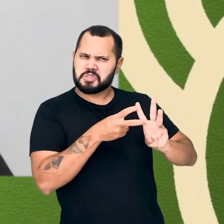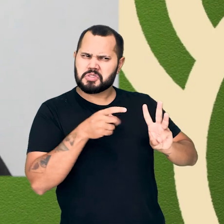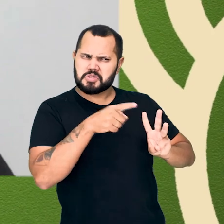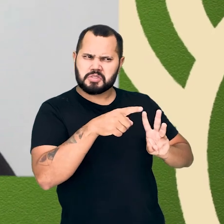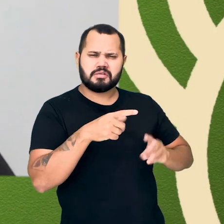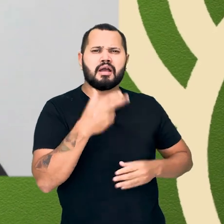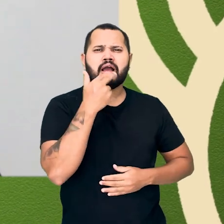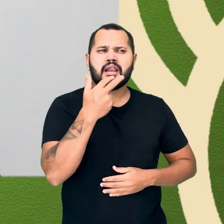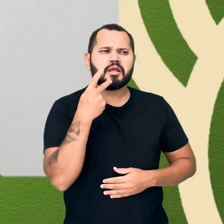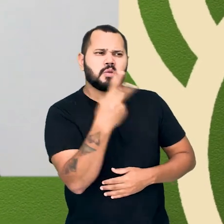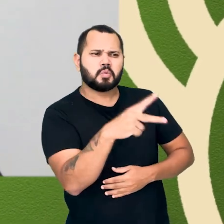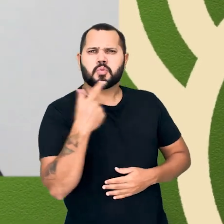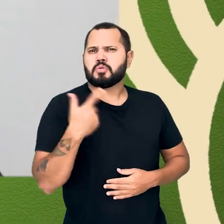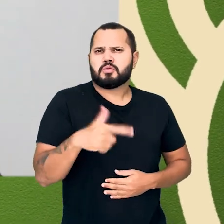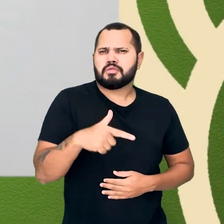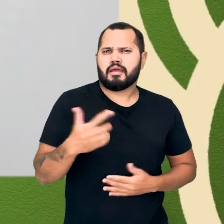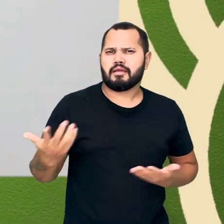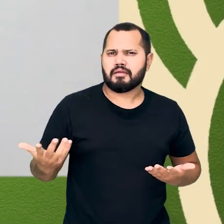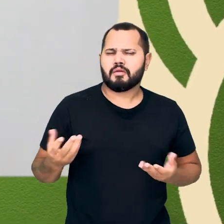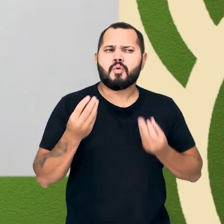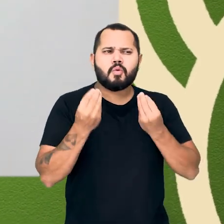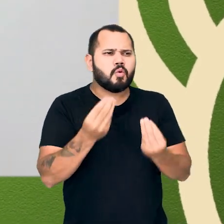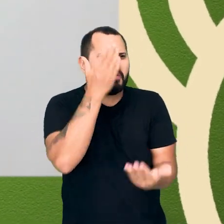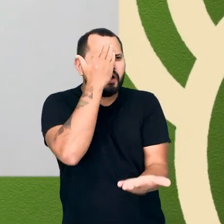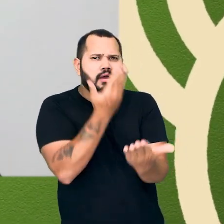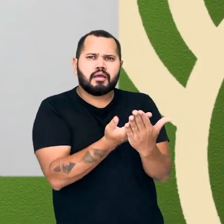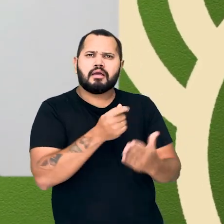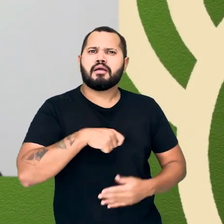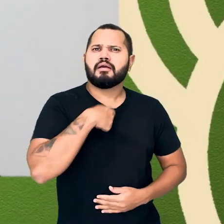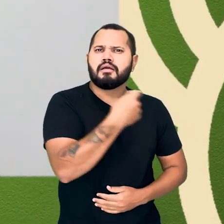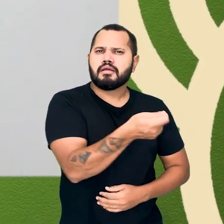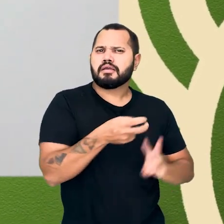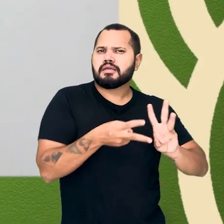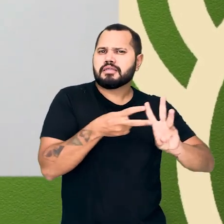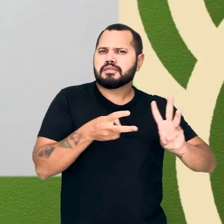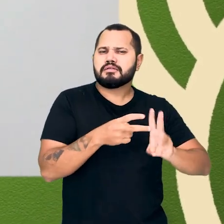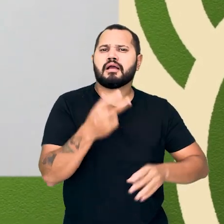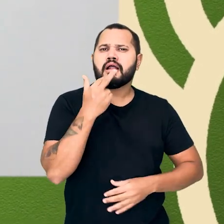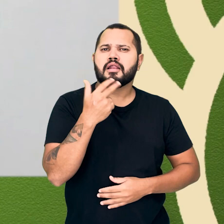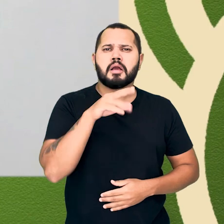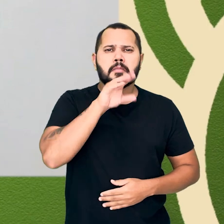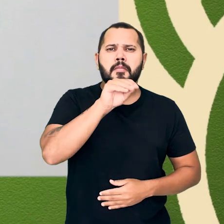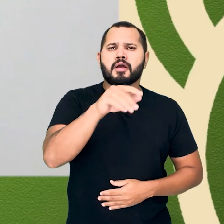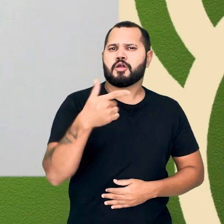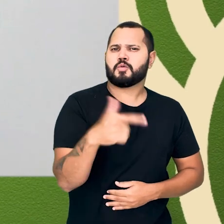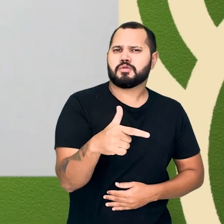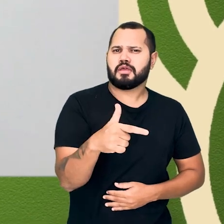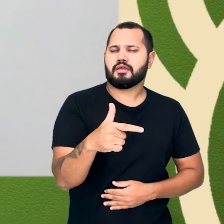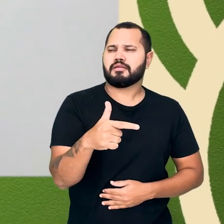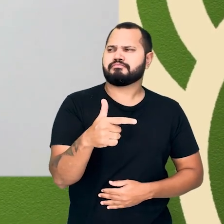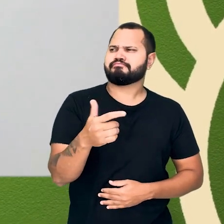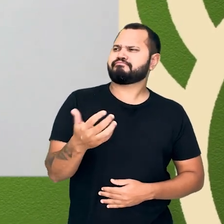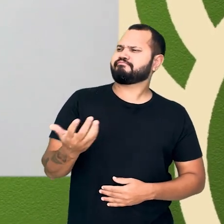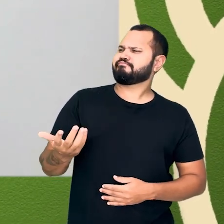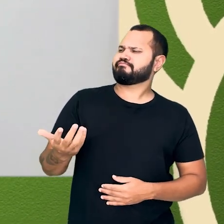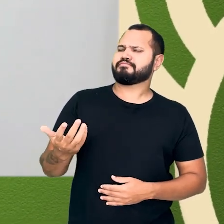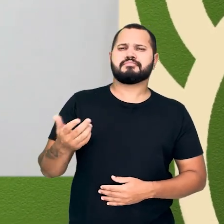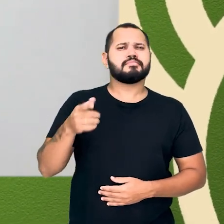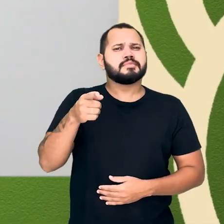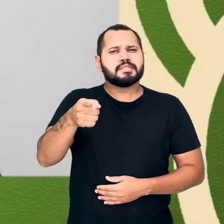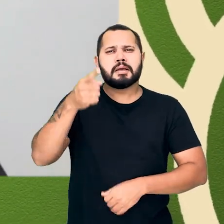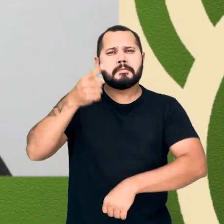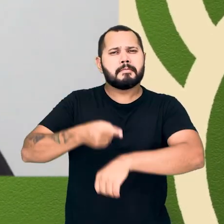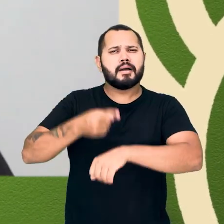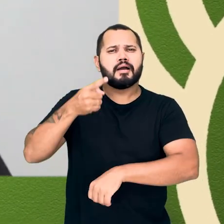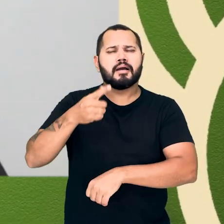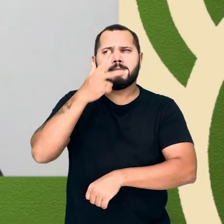é indígena, mas tu não fala a língua. Como que eu vou acreditar que tu é indígena se tu não fala a língua? Aí aquilo ali